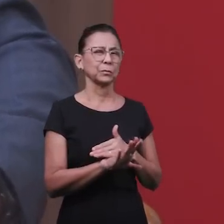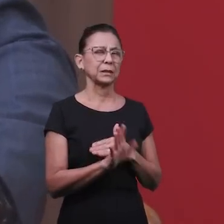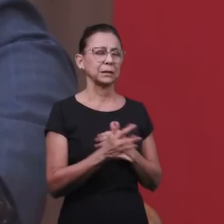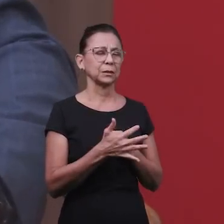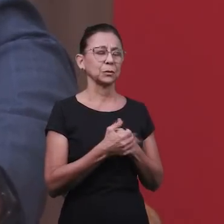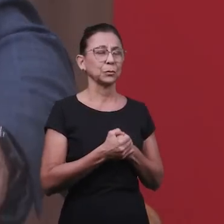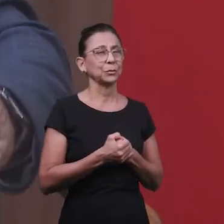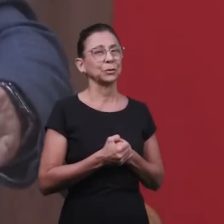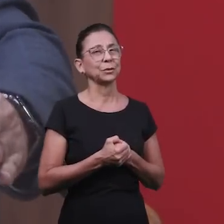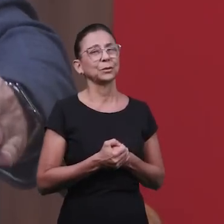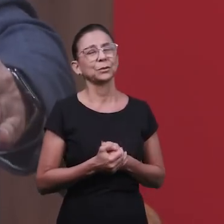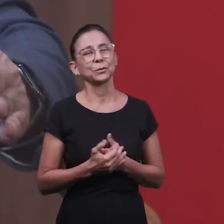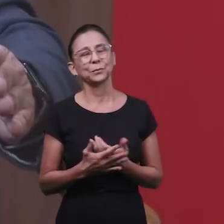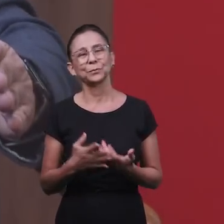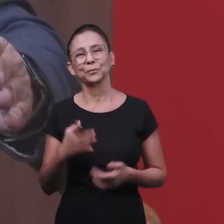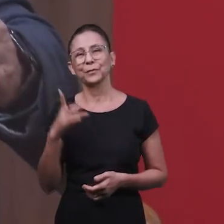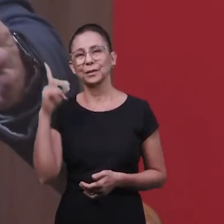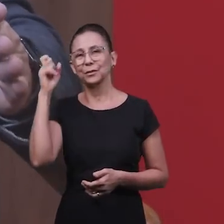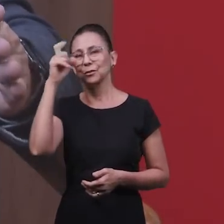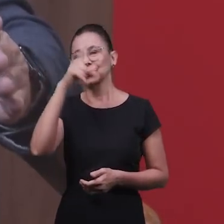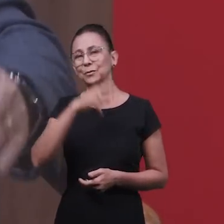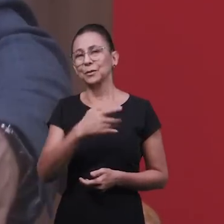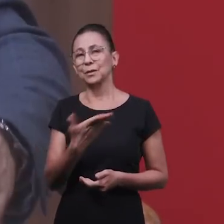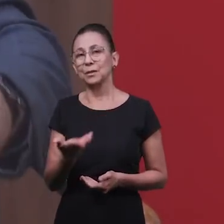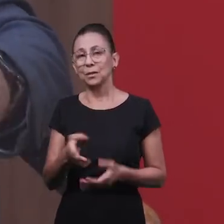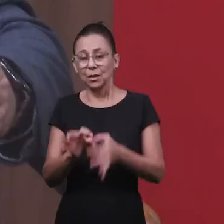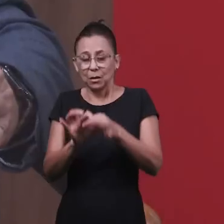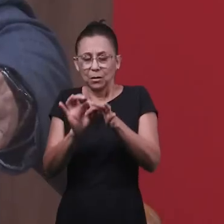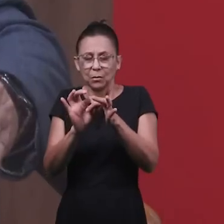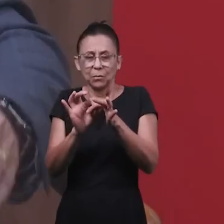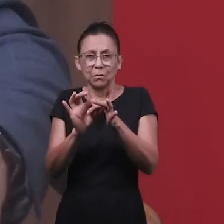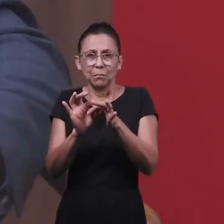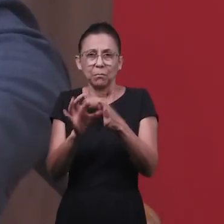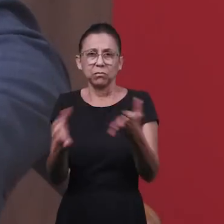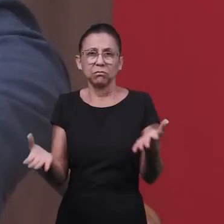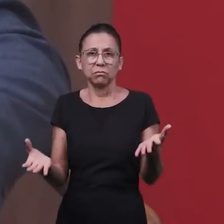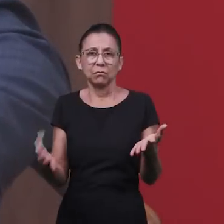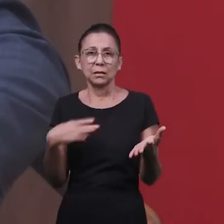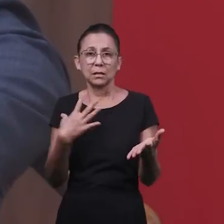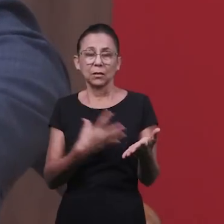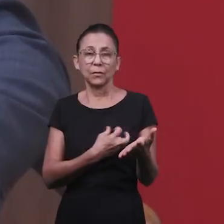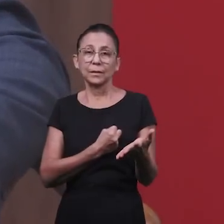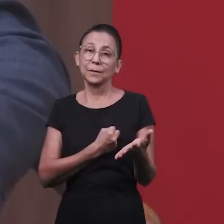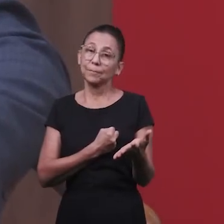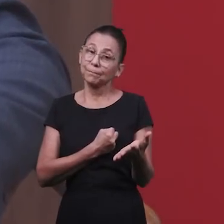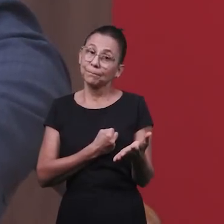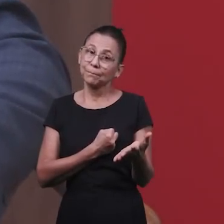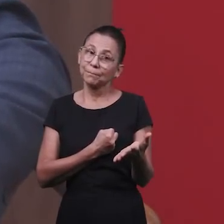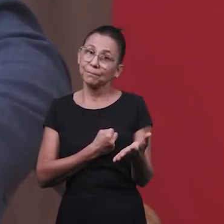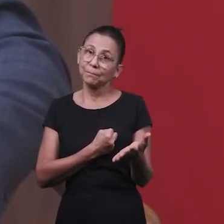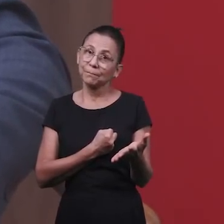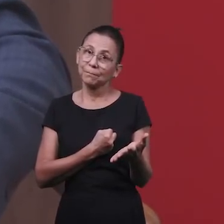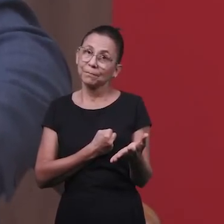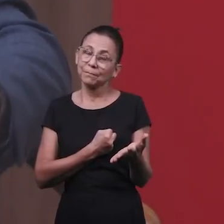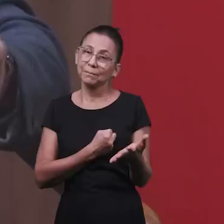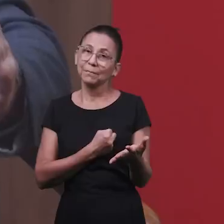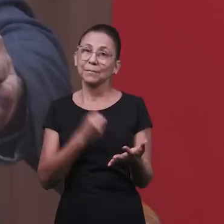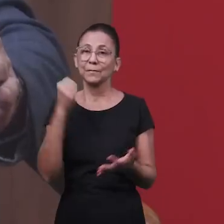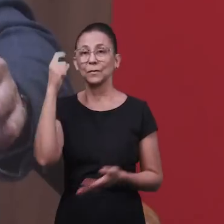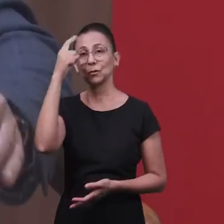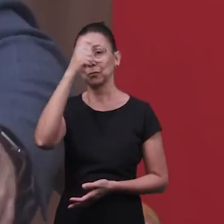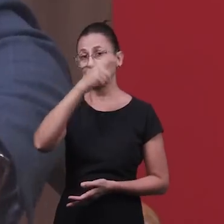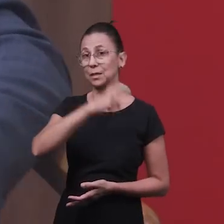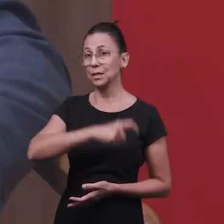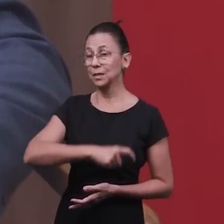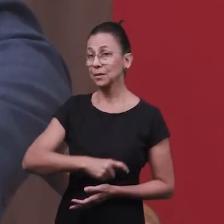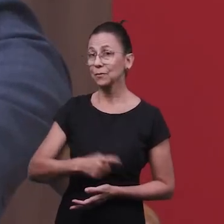servo. E isto afeta diretamente a comunhão e a salvação. Estamos